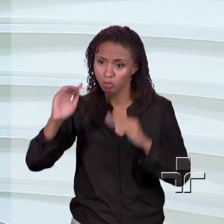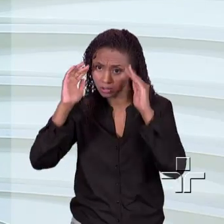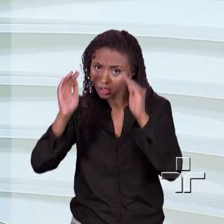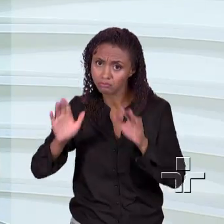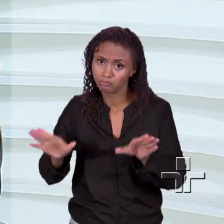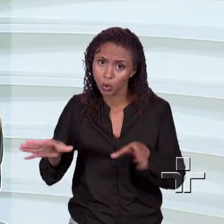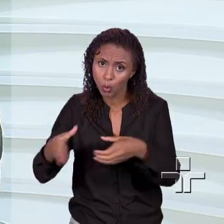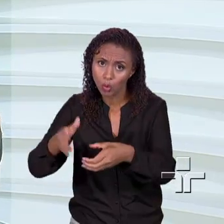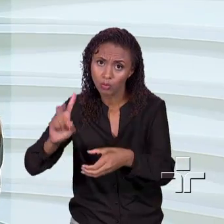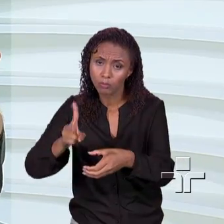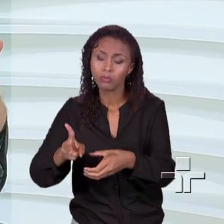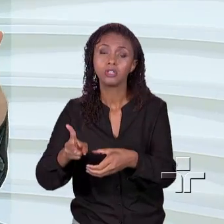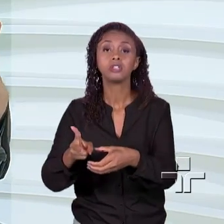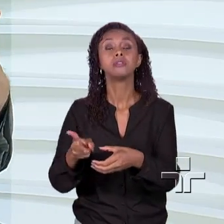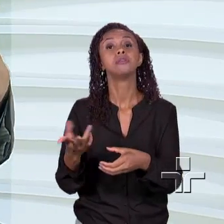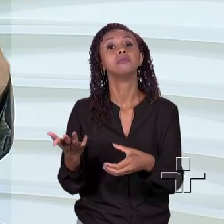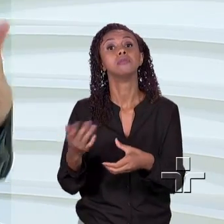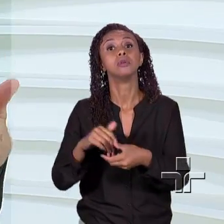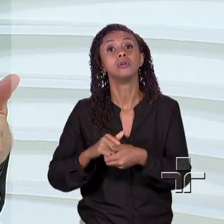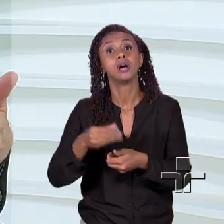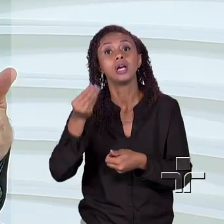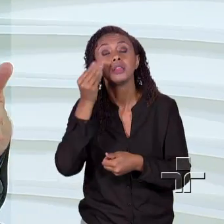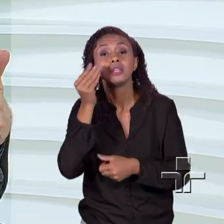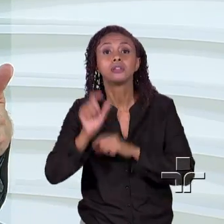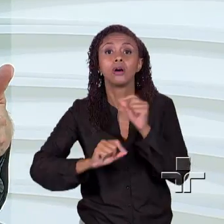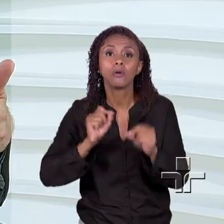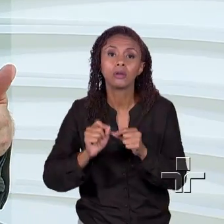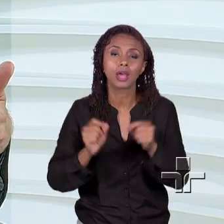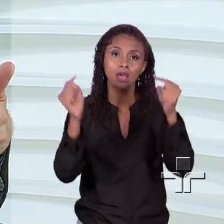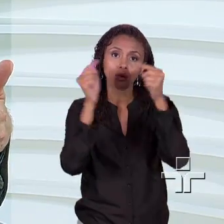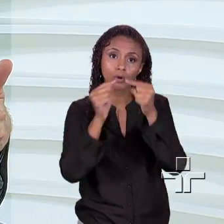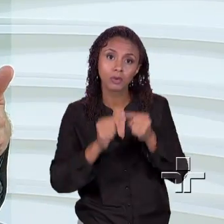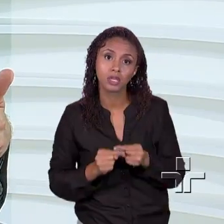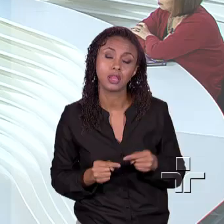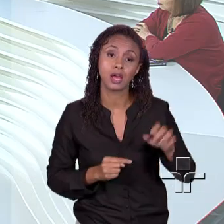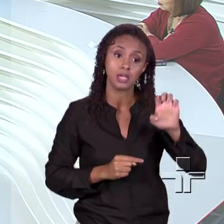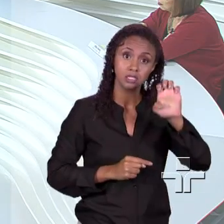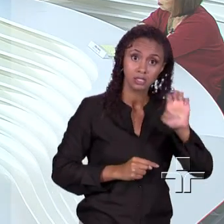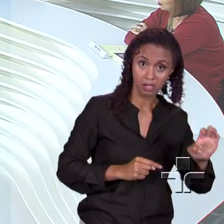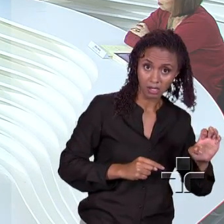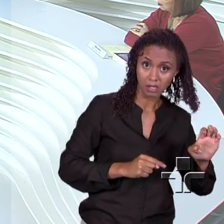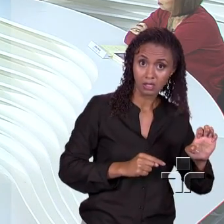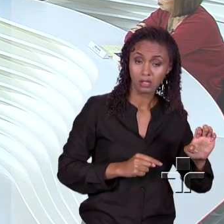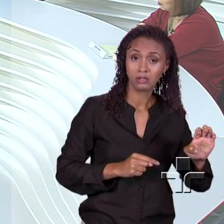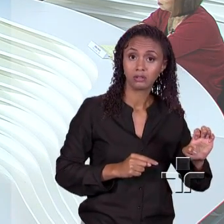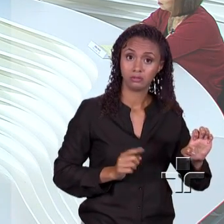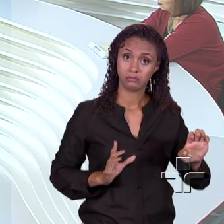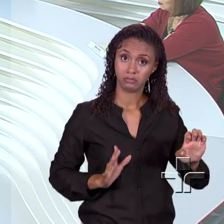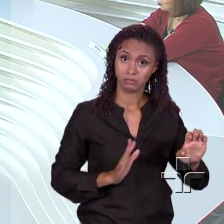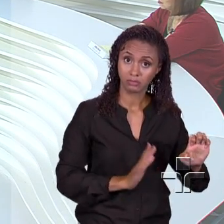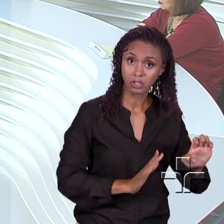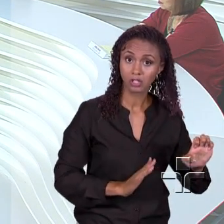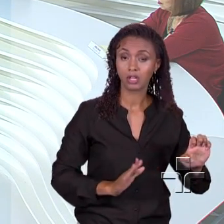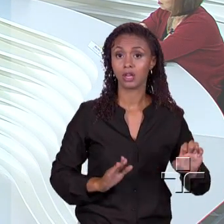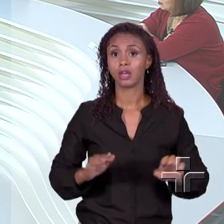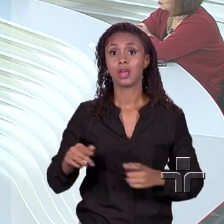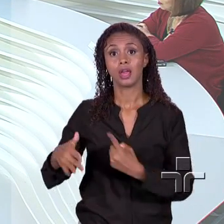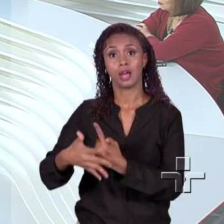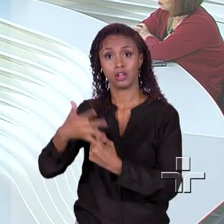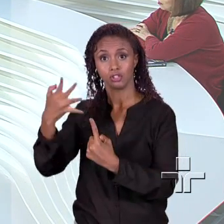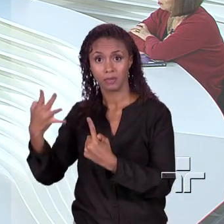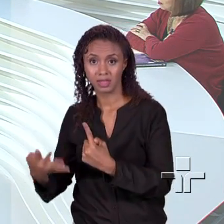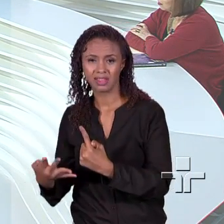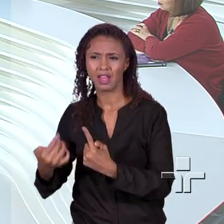ou tentaram ligar as reivindicações das esquerdas no Brasil com as reivindicações LGBT e outros